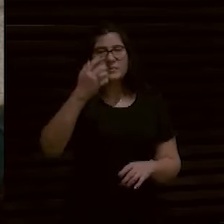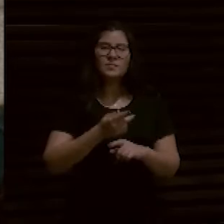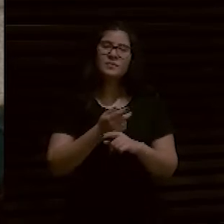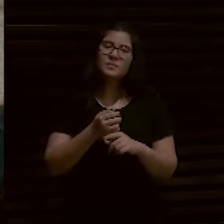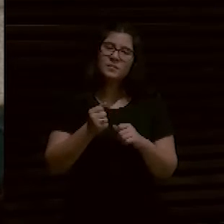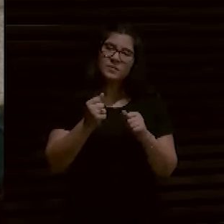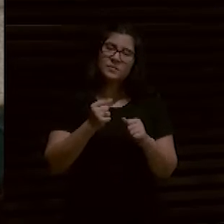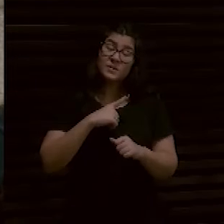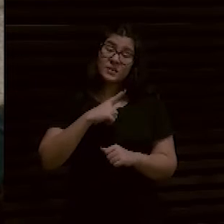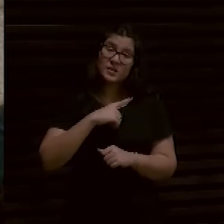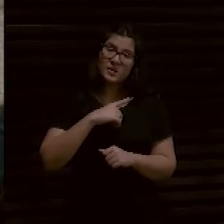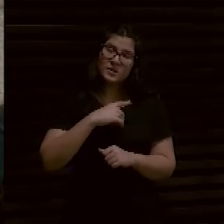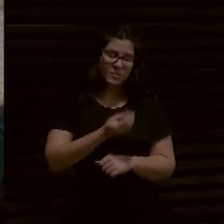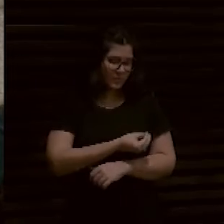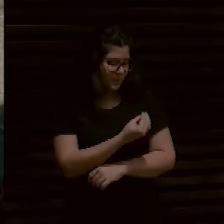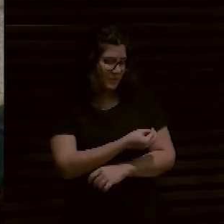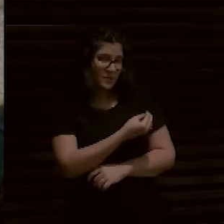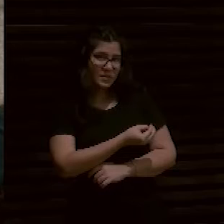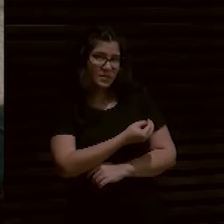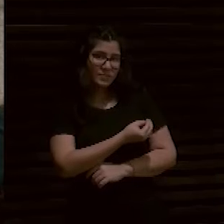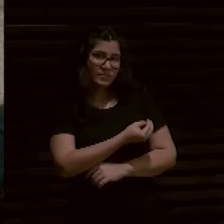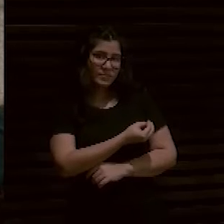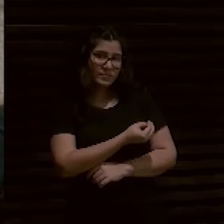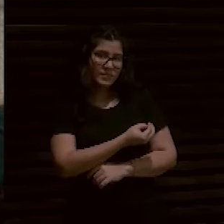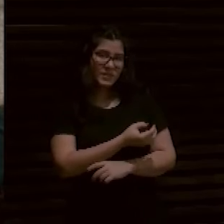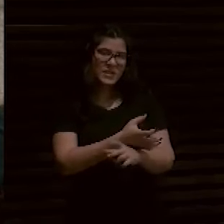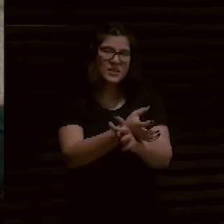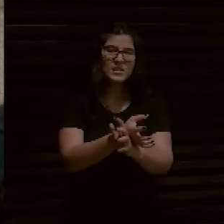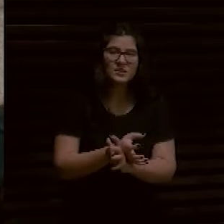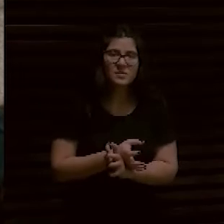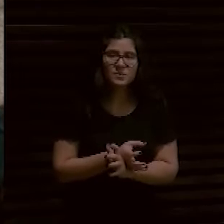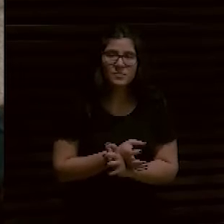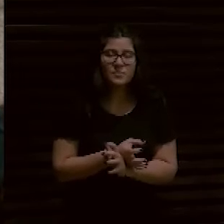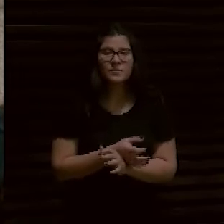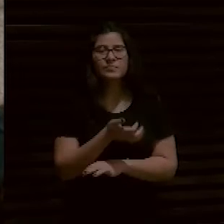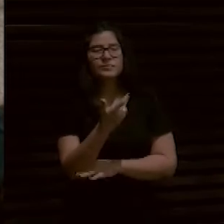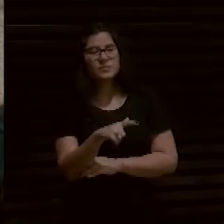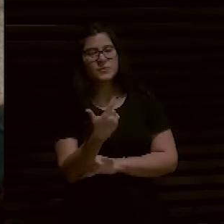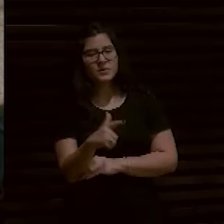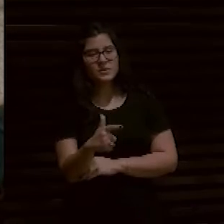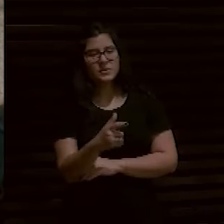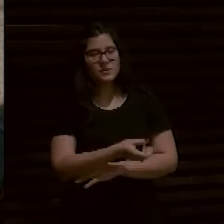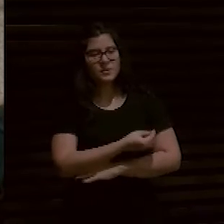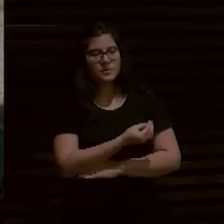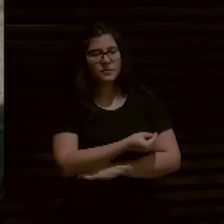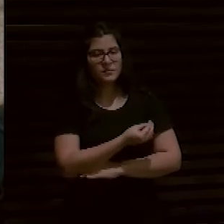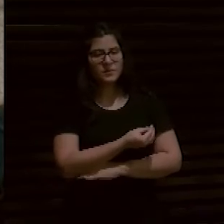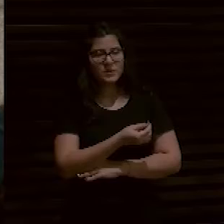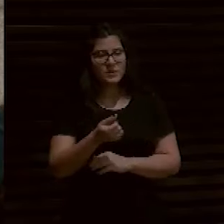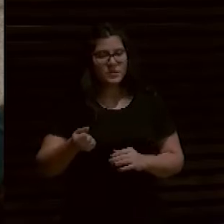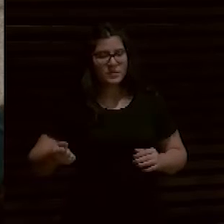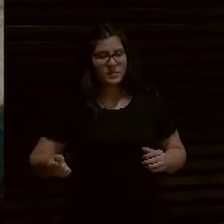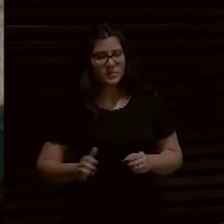possuir uma vida de sequidão. Ele não tem vida em